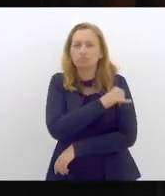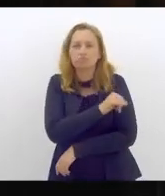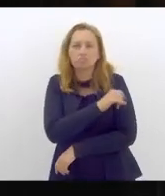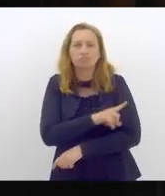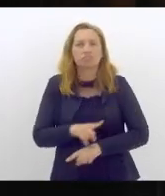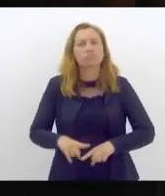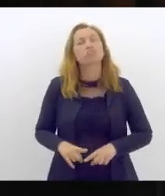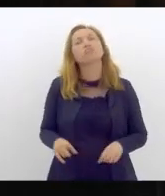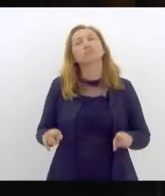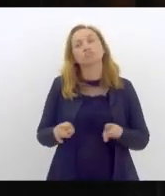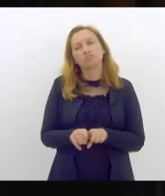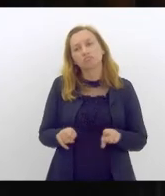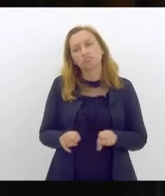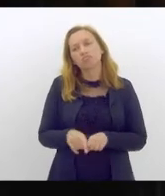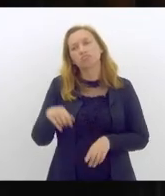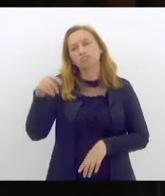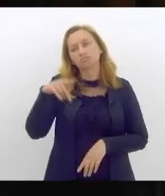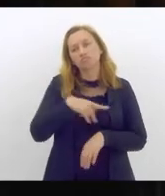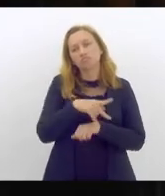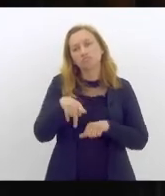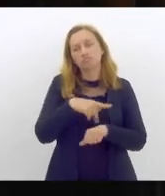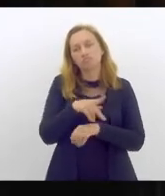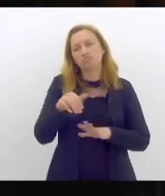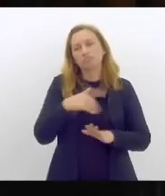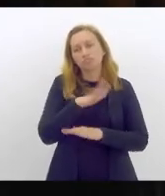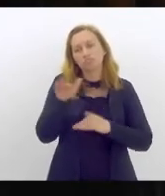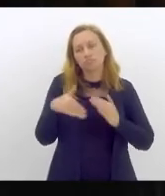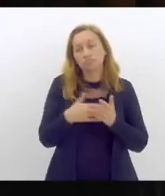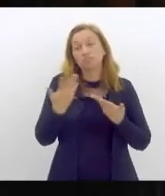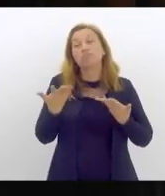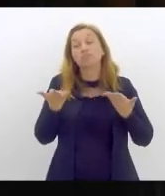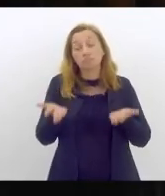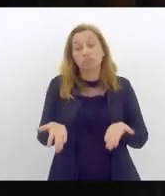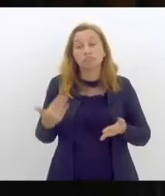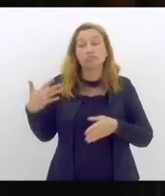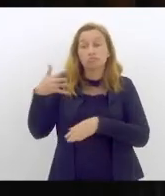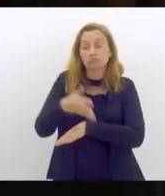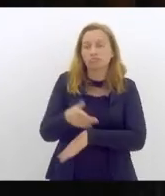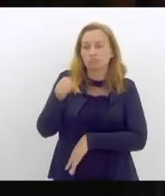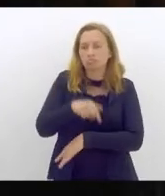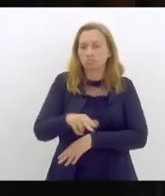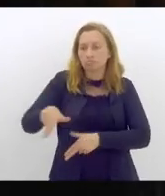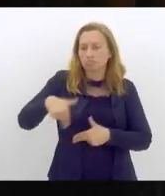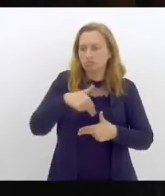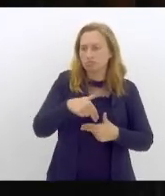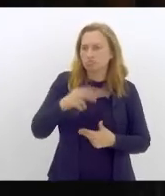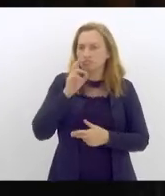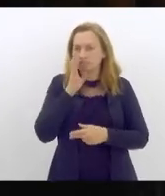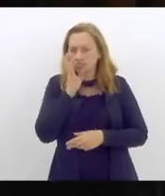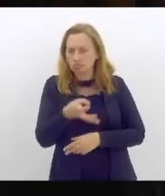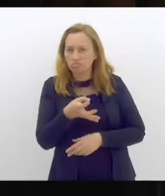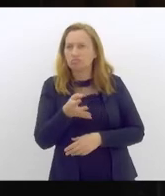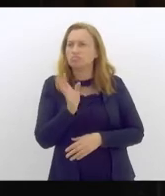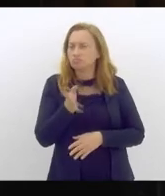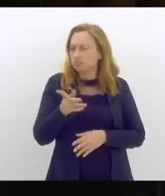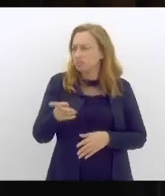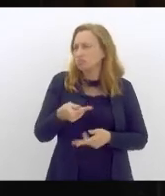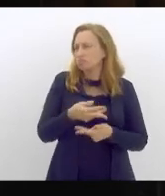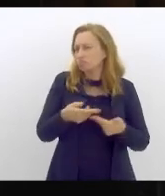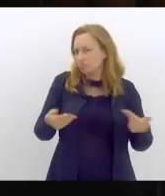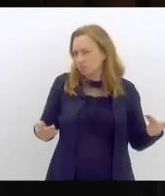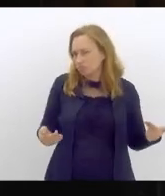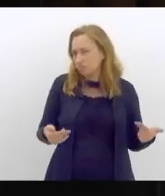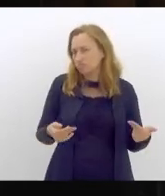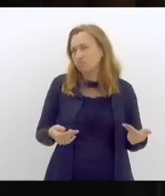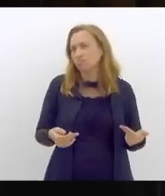como no Brasil inteiro Então chega aqui nessa Tribuna não só para denunciar Como já fiz no